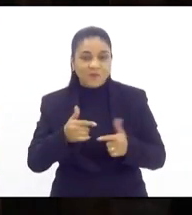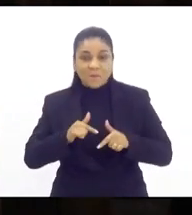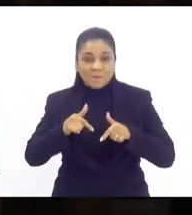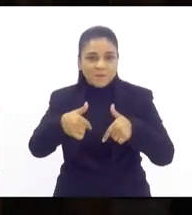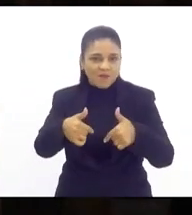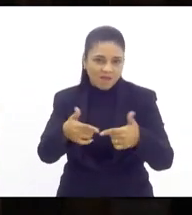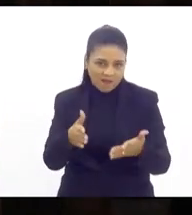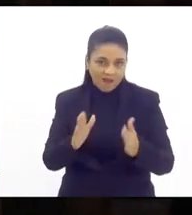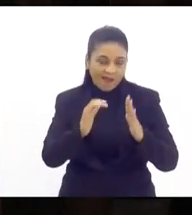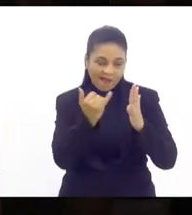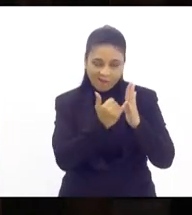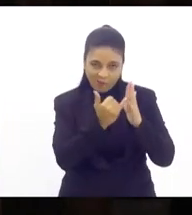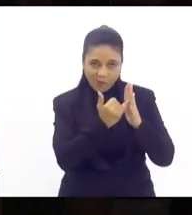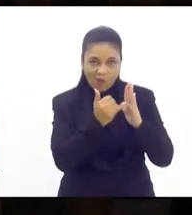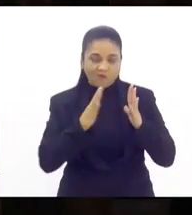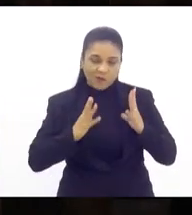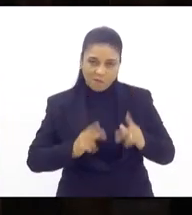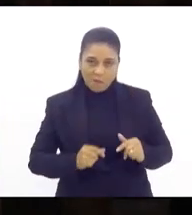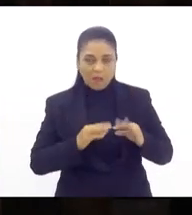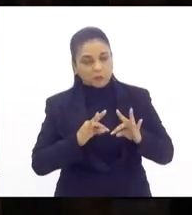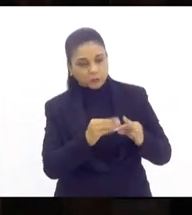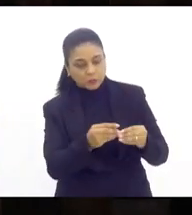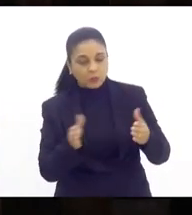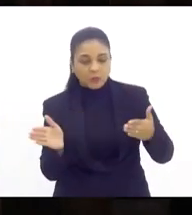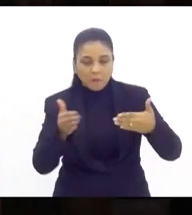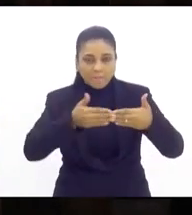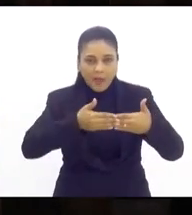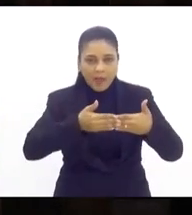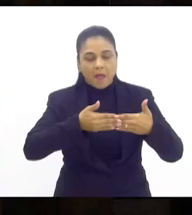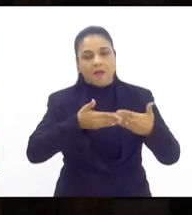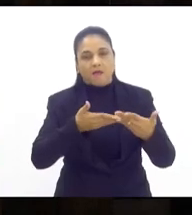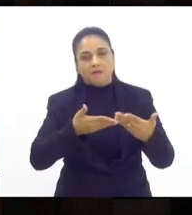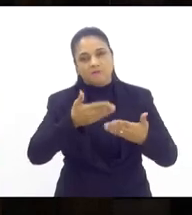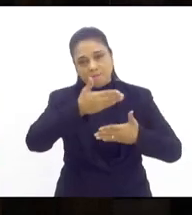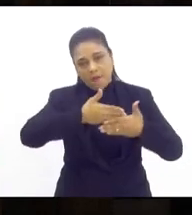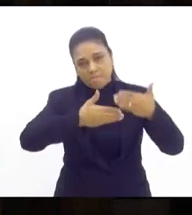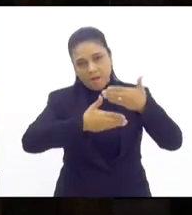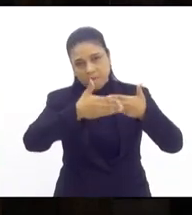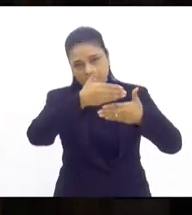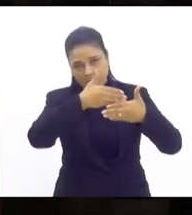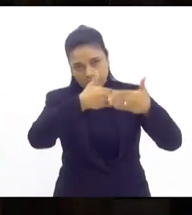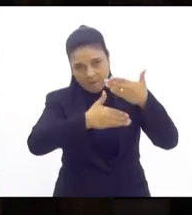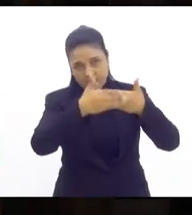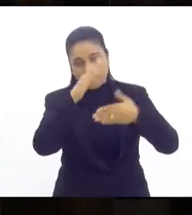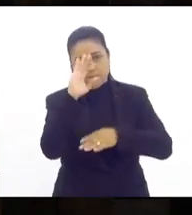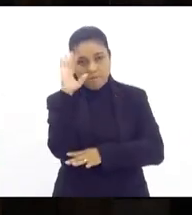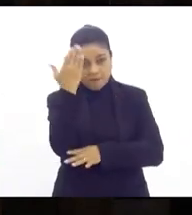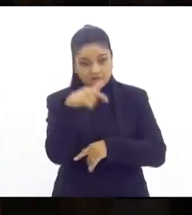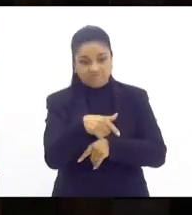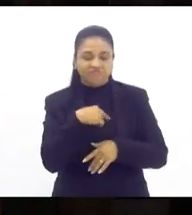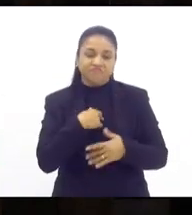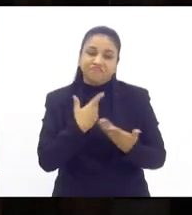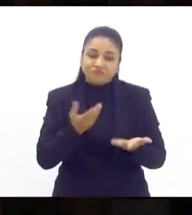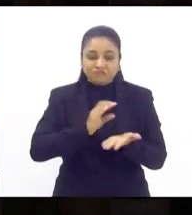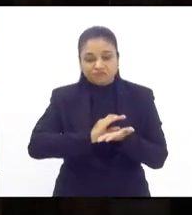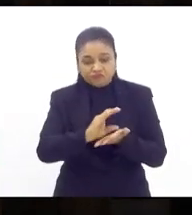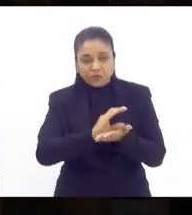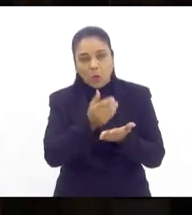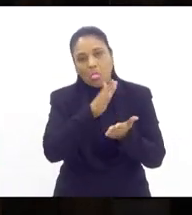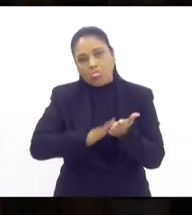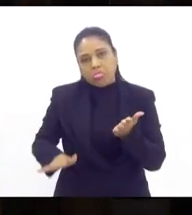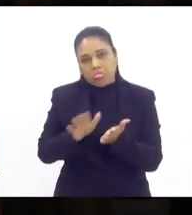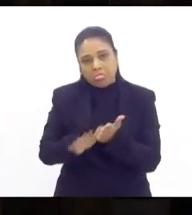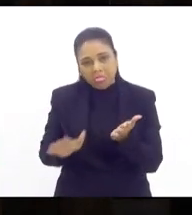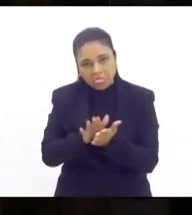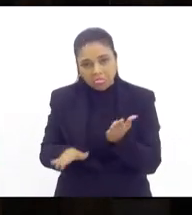a casa né de limpar a casa e colocar o tapume então o tempo dele foi em vão o dinheiro da prefeitura também foi em vão